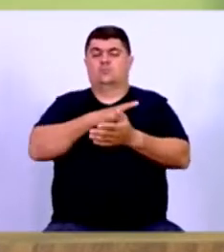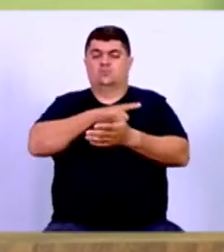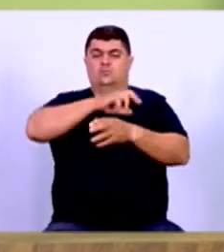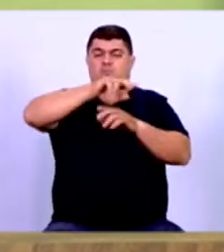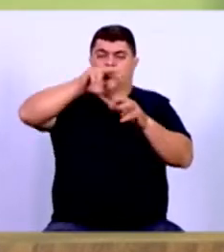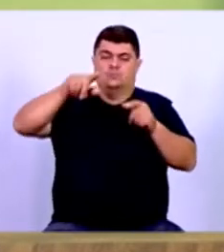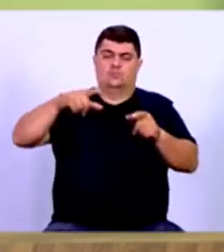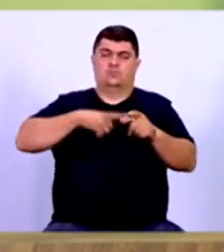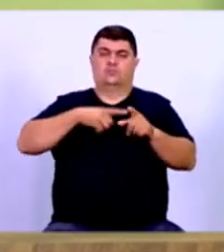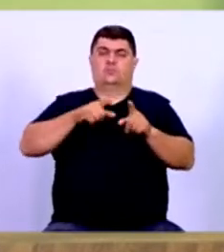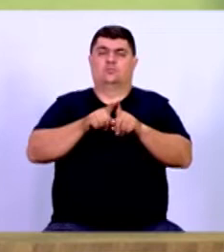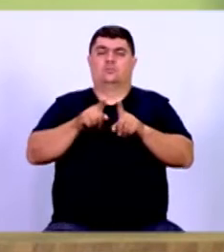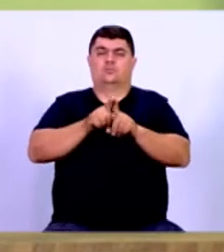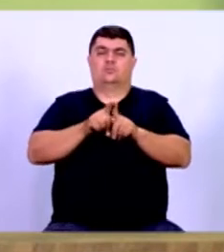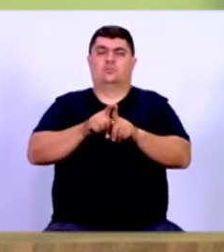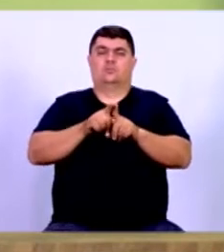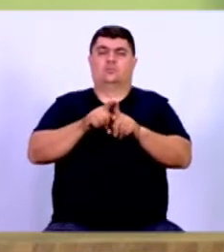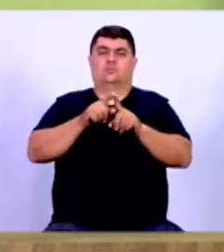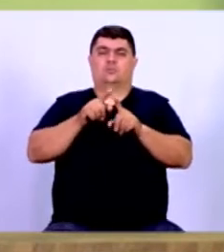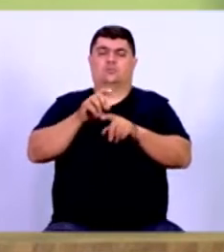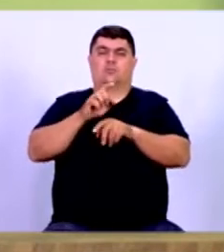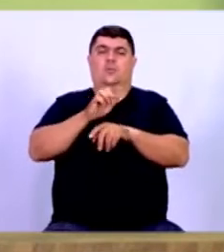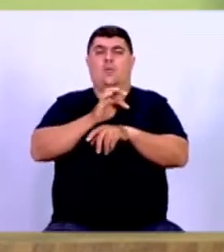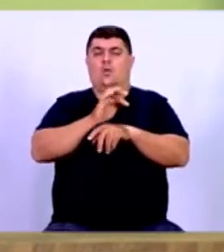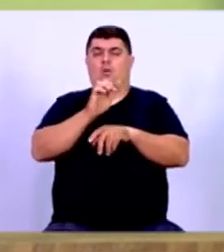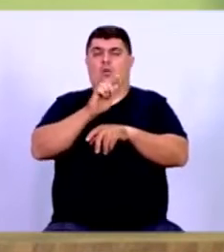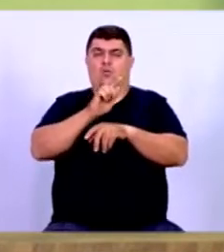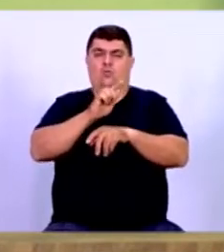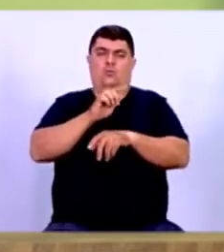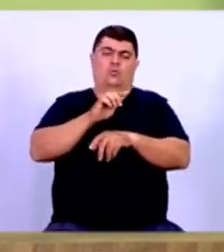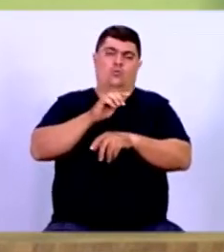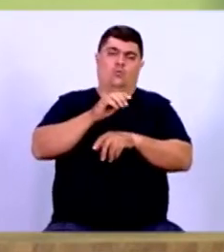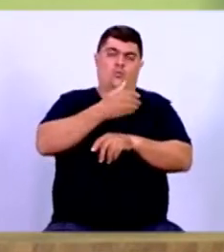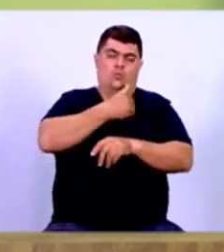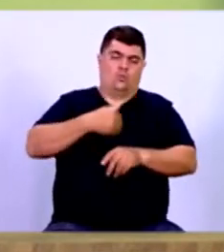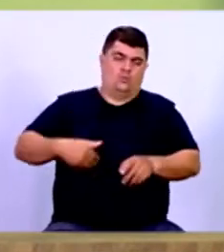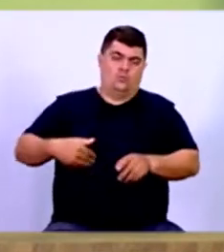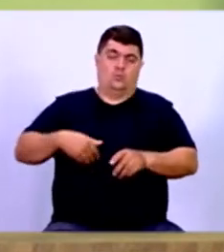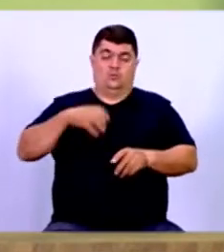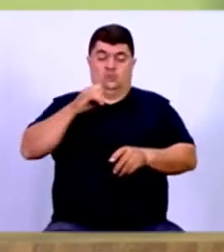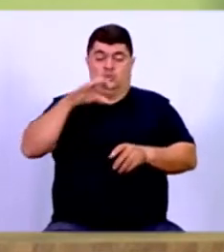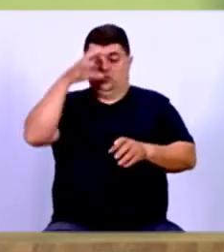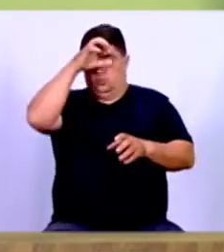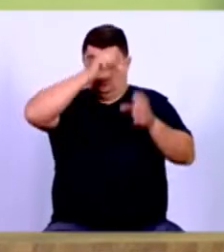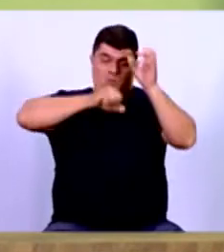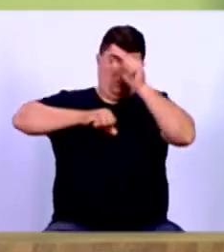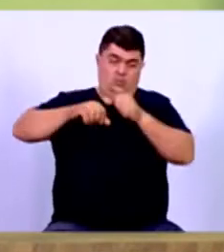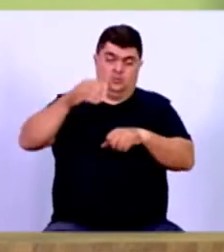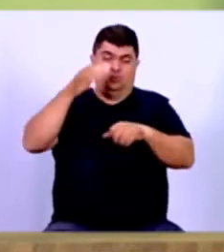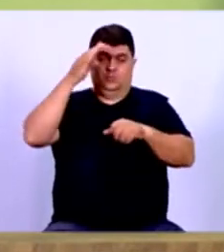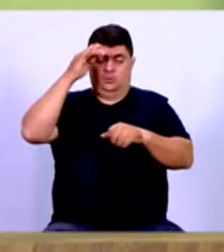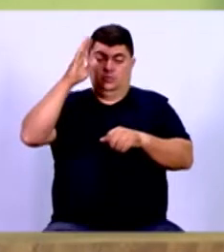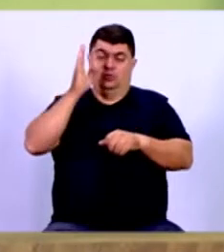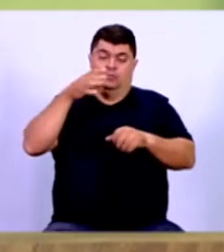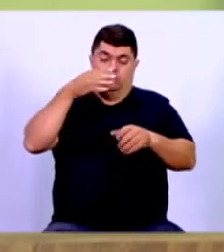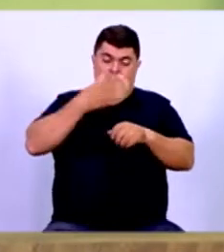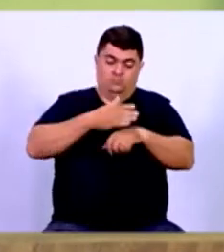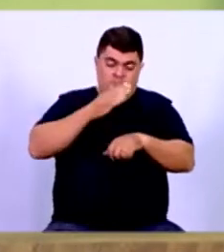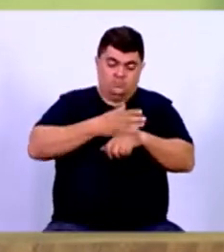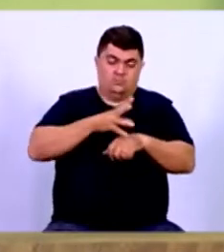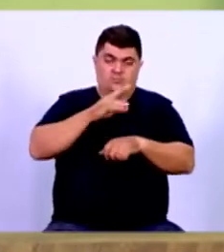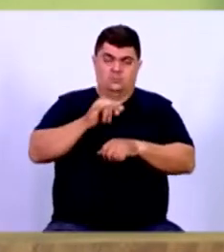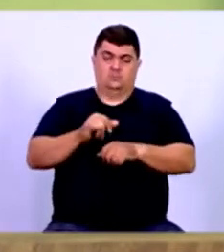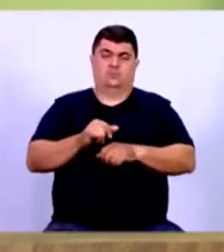nos acolhe. E é uma troca de informação. Aquilo que você aprendeu na teoria, você vai colocar em prática. Se você